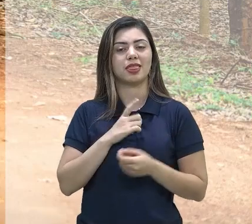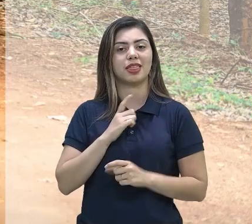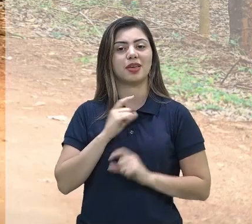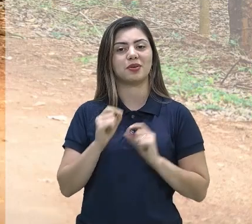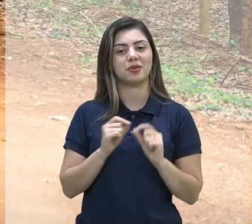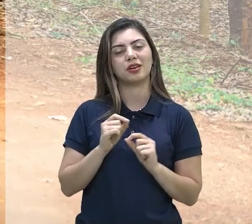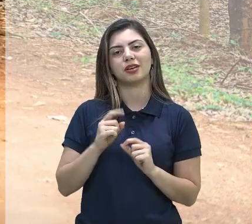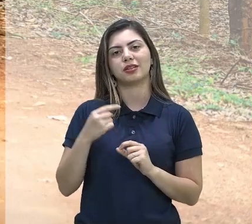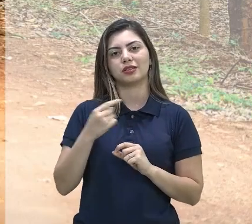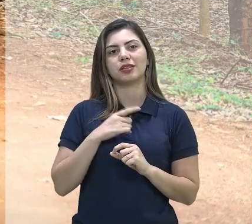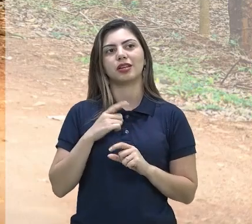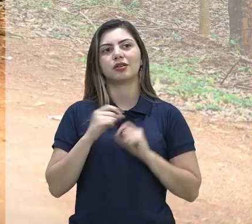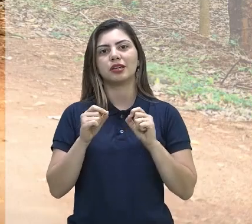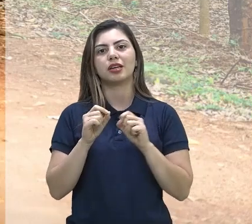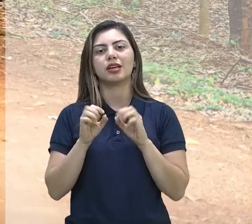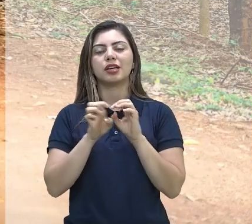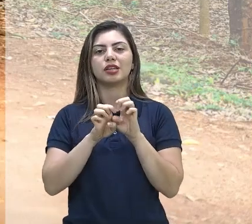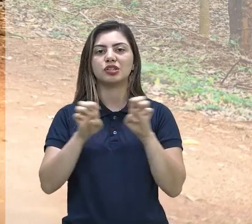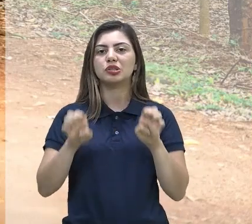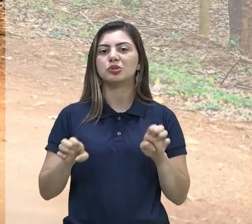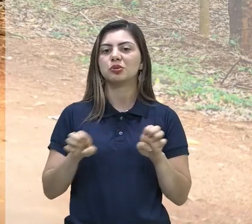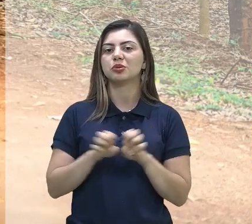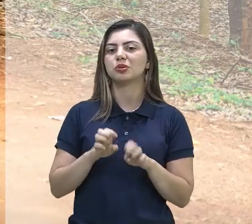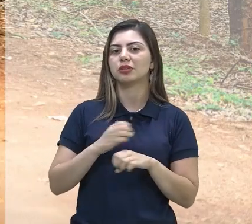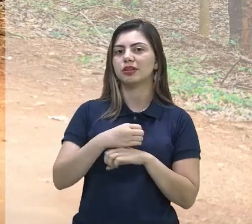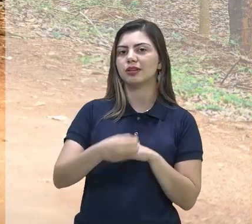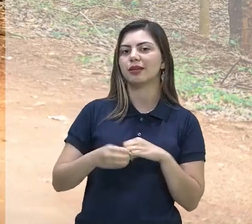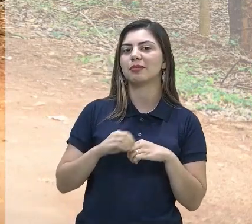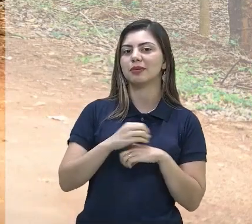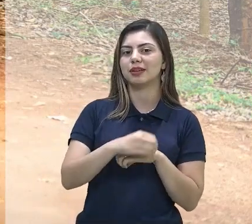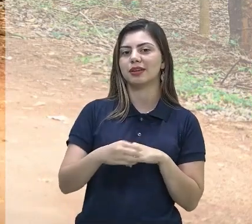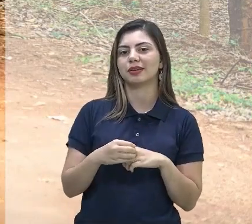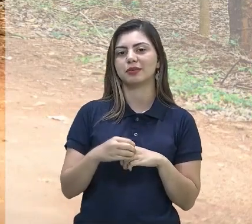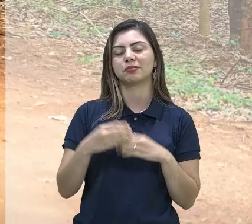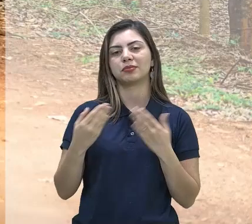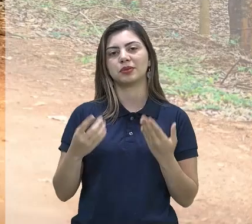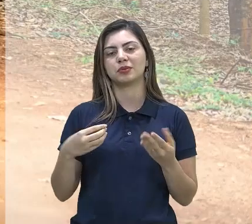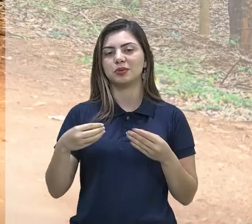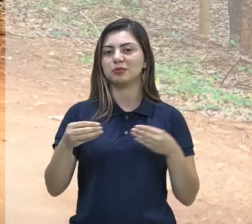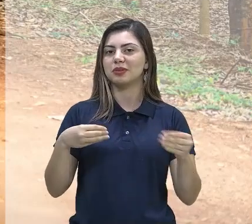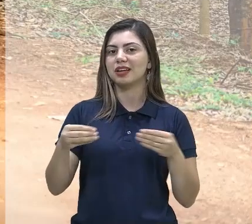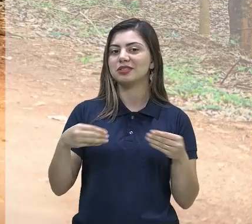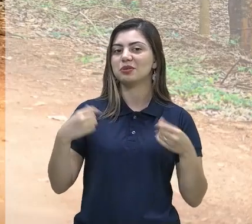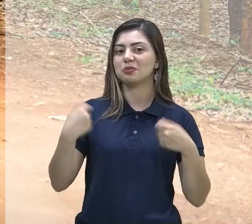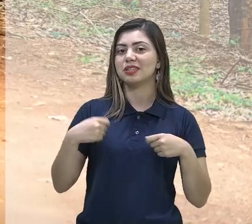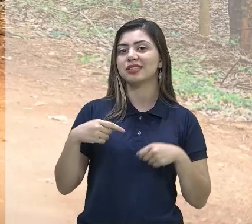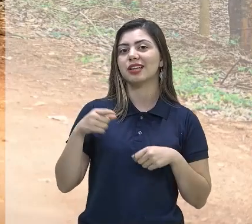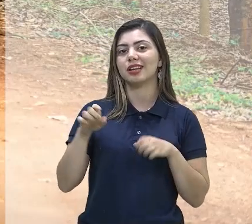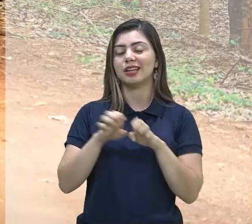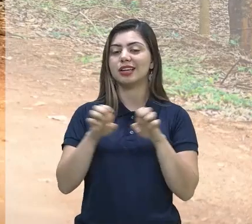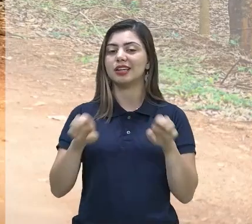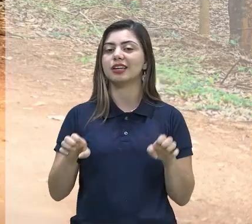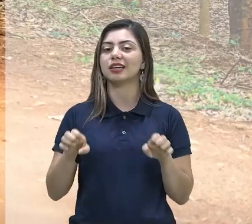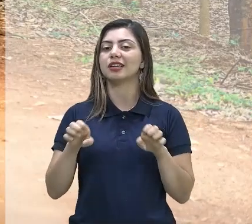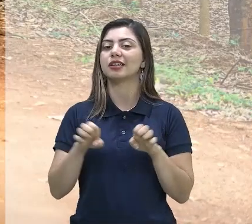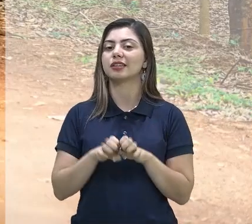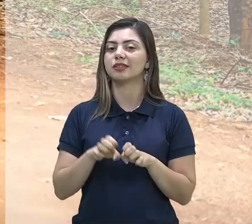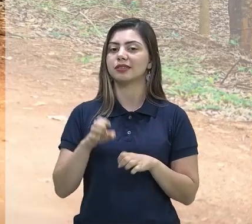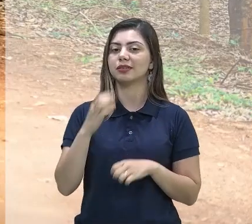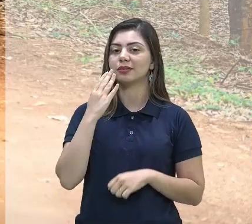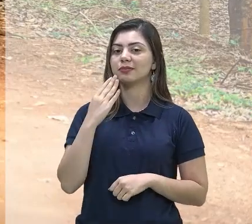Porque vocês sabem que para dar origem a um plástico, eu preciso ter um monômero. E esse é o monômero aqui, ó,